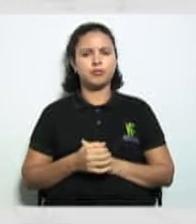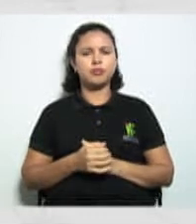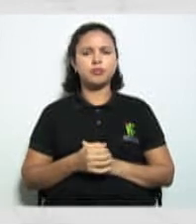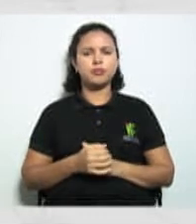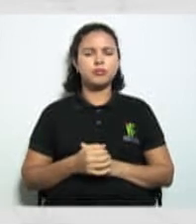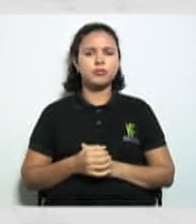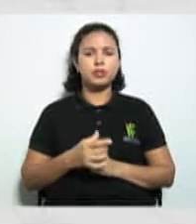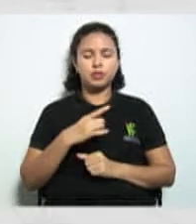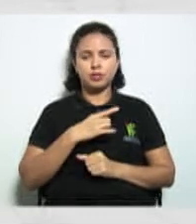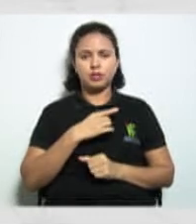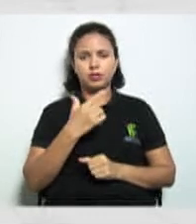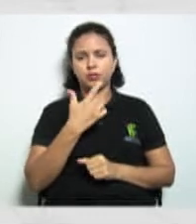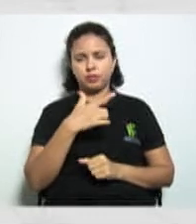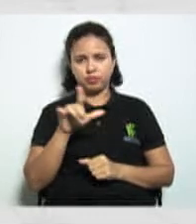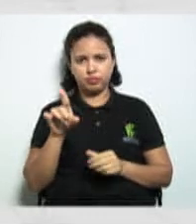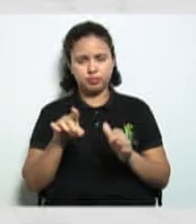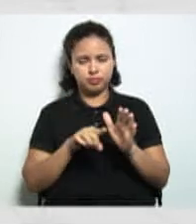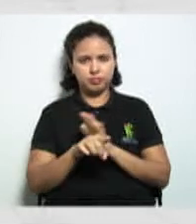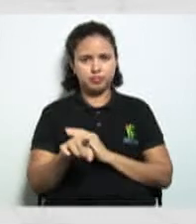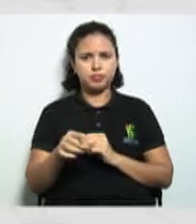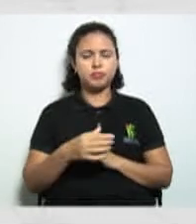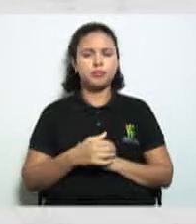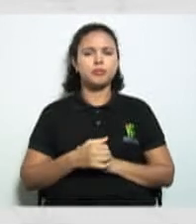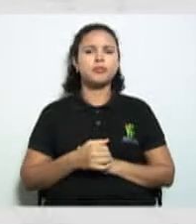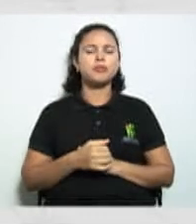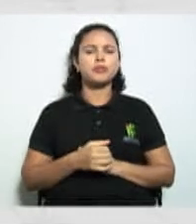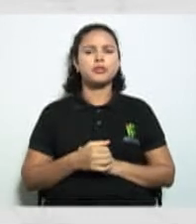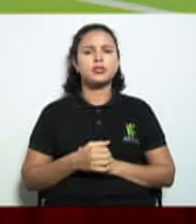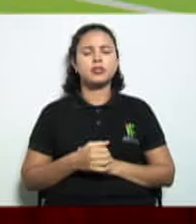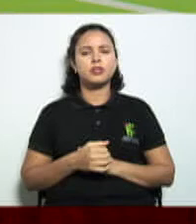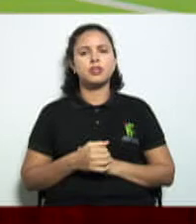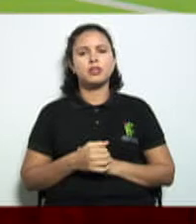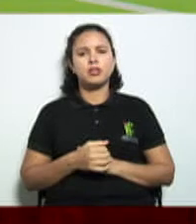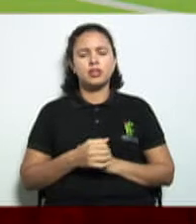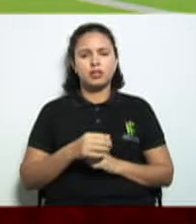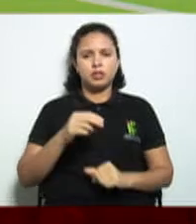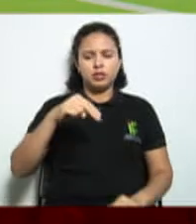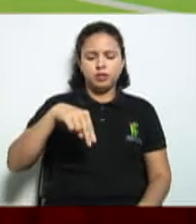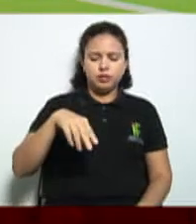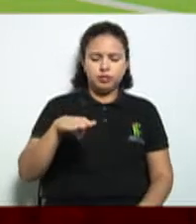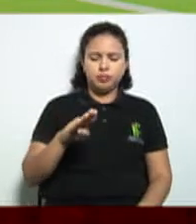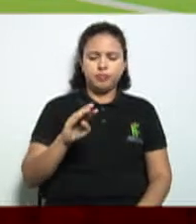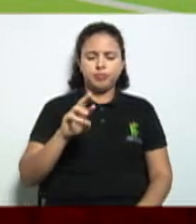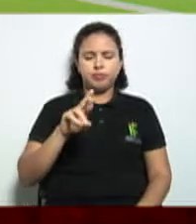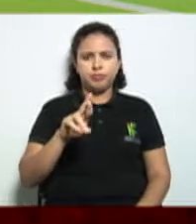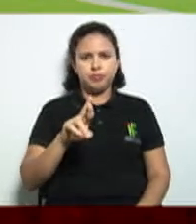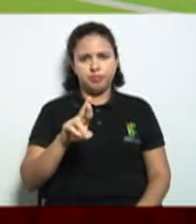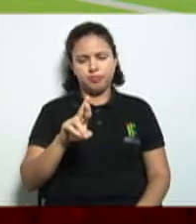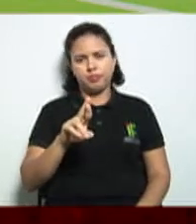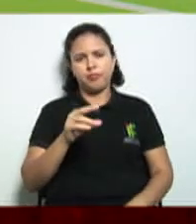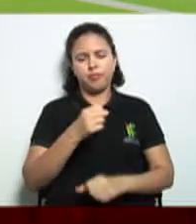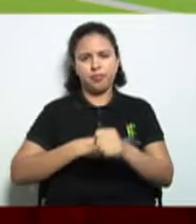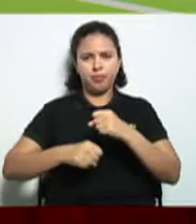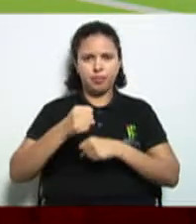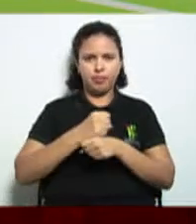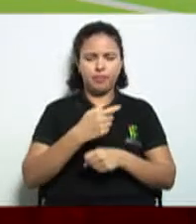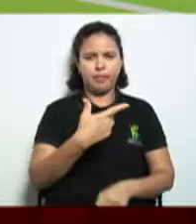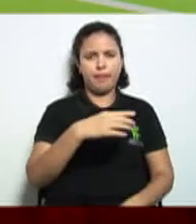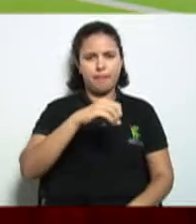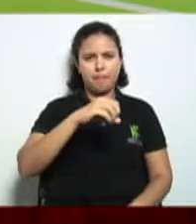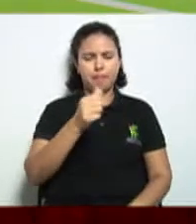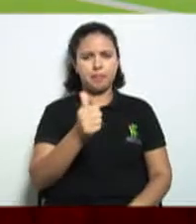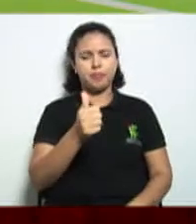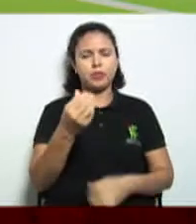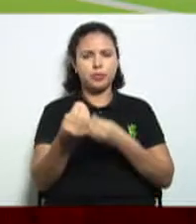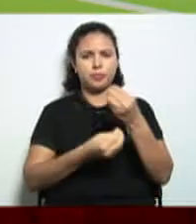esqueci? De acordo com a NBR 14724 de 2011, né, como deve se apresentar um trabalho